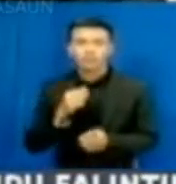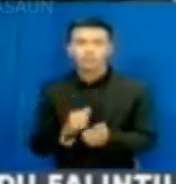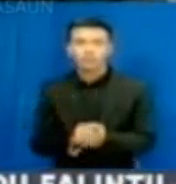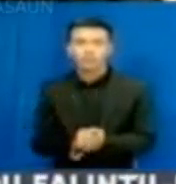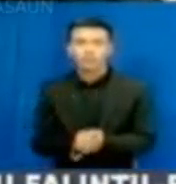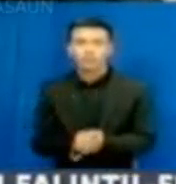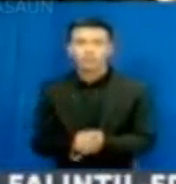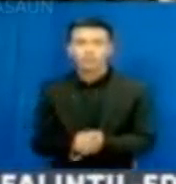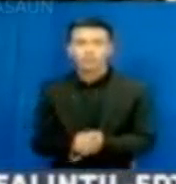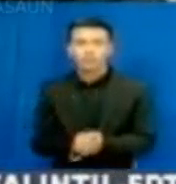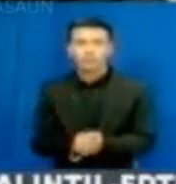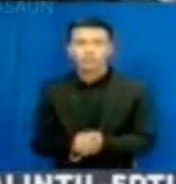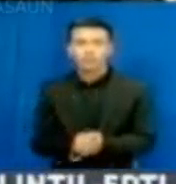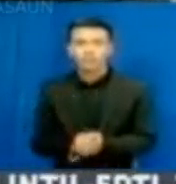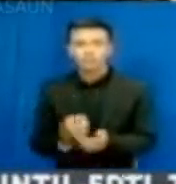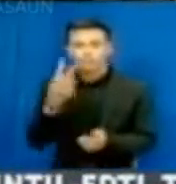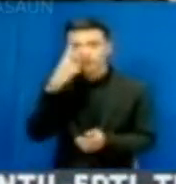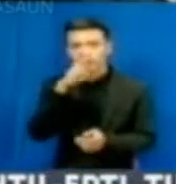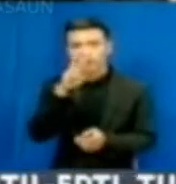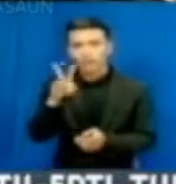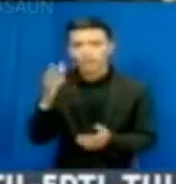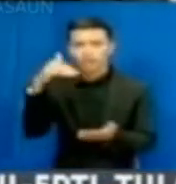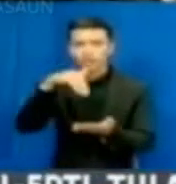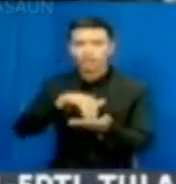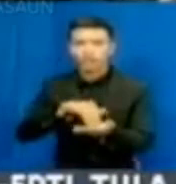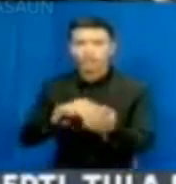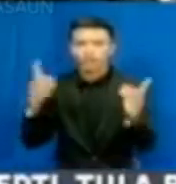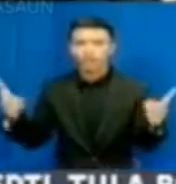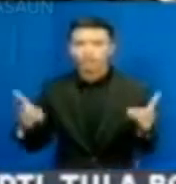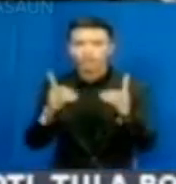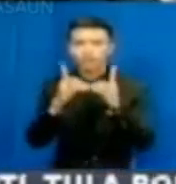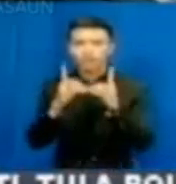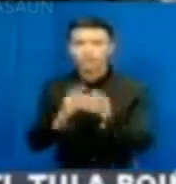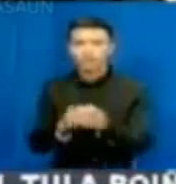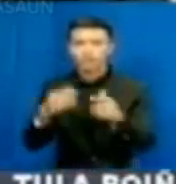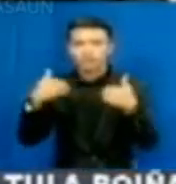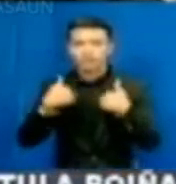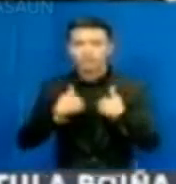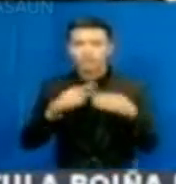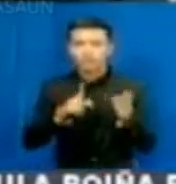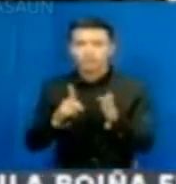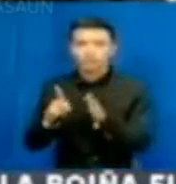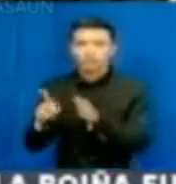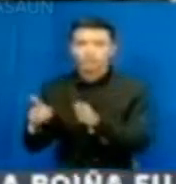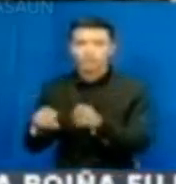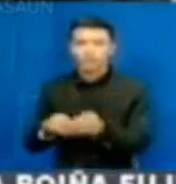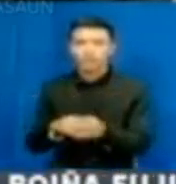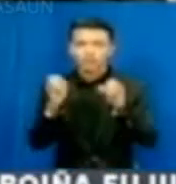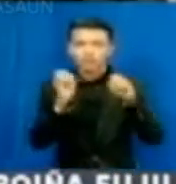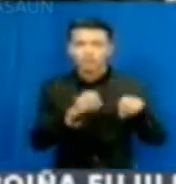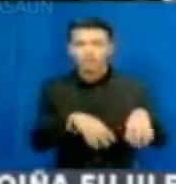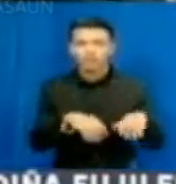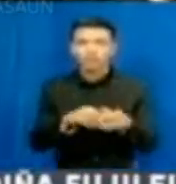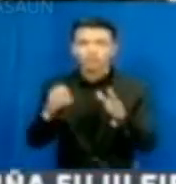Ramos Horta. Atu harek lean irregularidade irak nebe acontece e a proceso de recrutamento tamane hamonu credibilidade e instituição